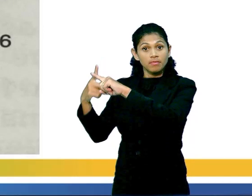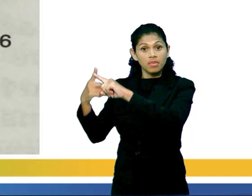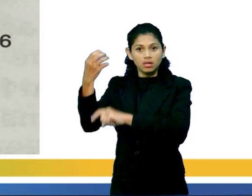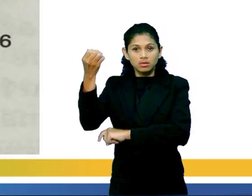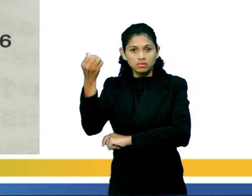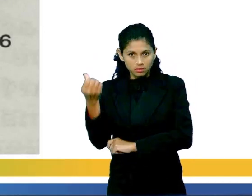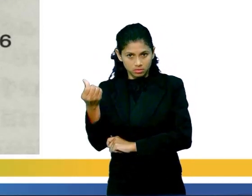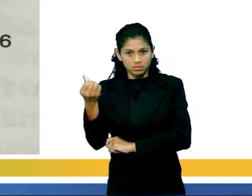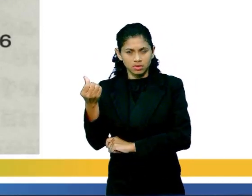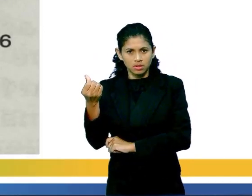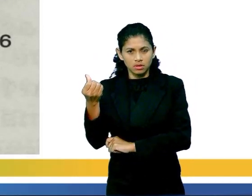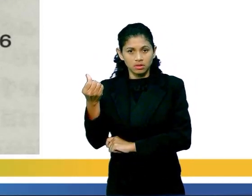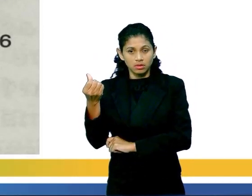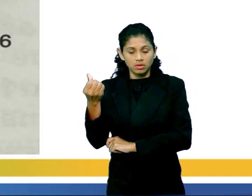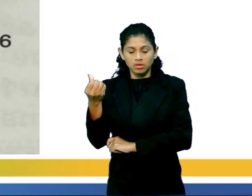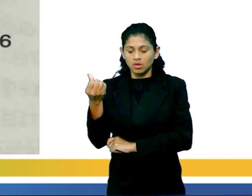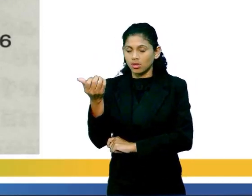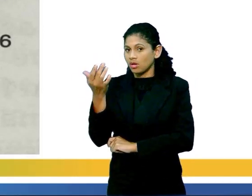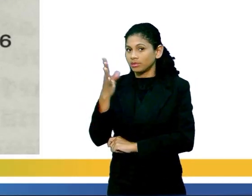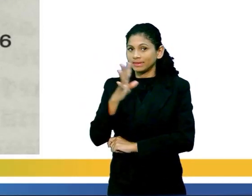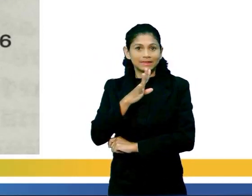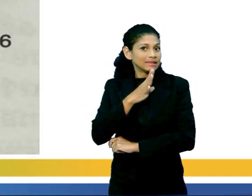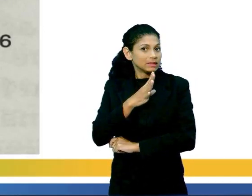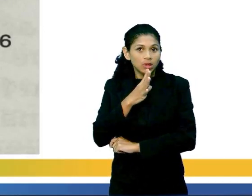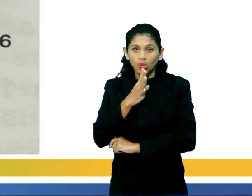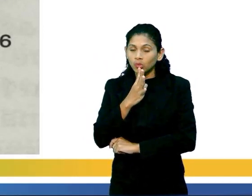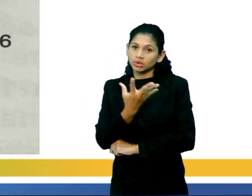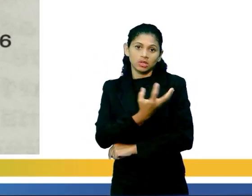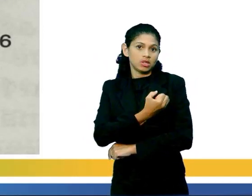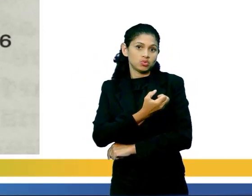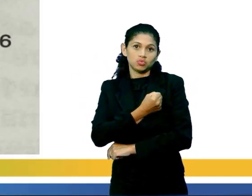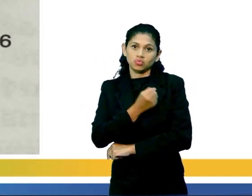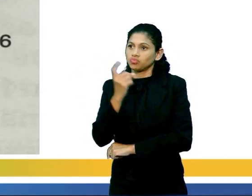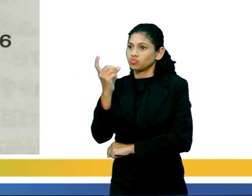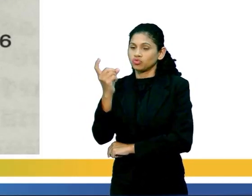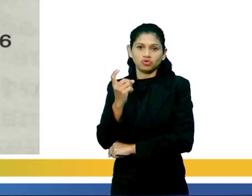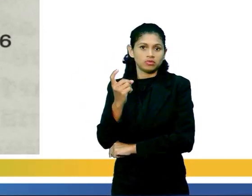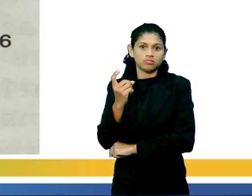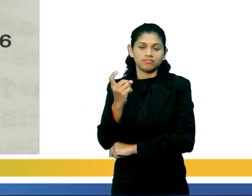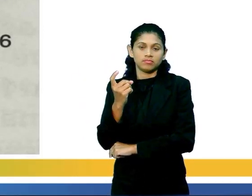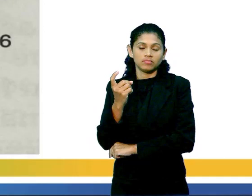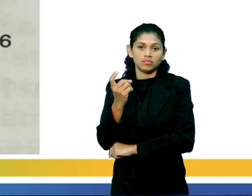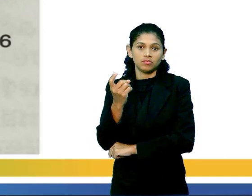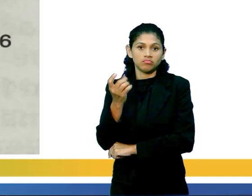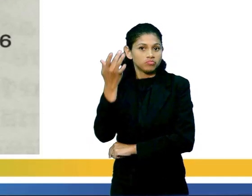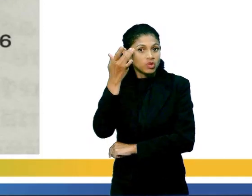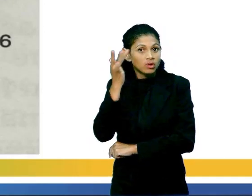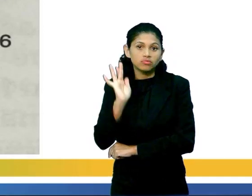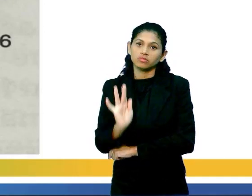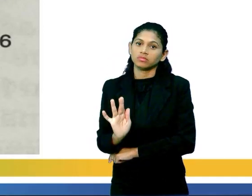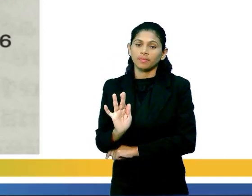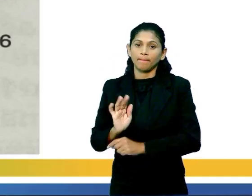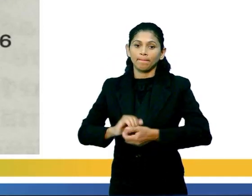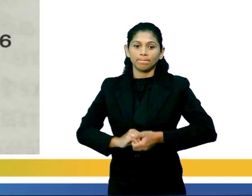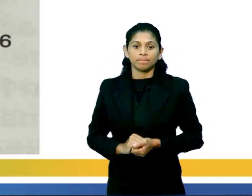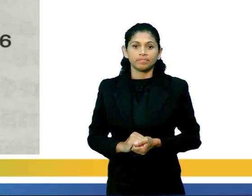valor desconhecido que nós queremos saber para calcularmos essa área, ok? Há